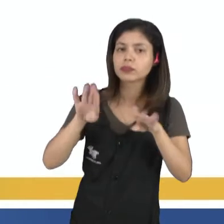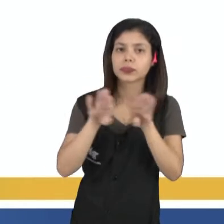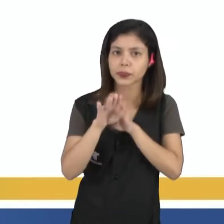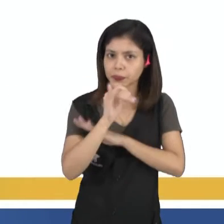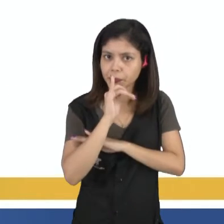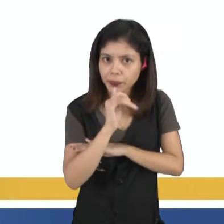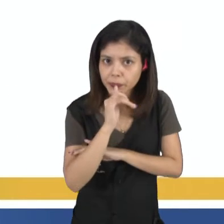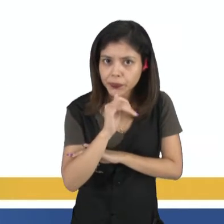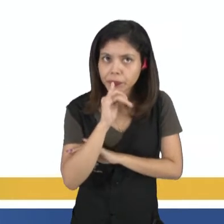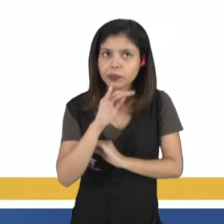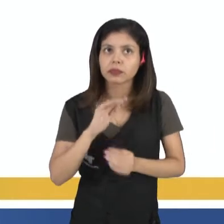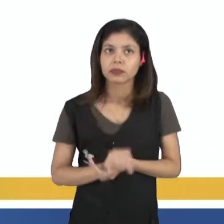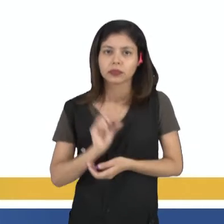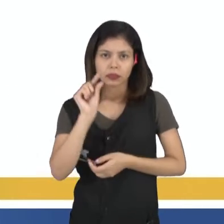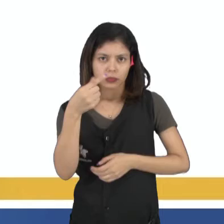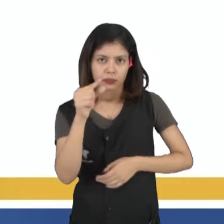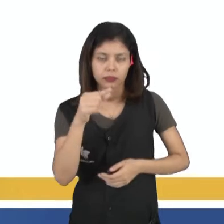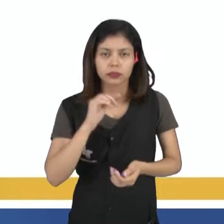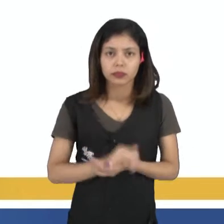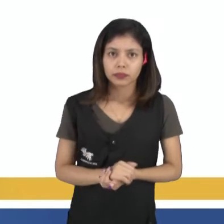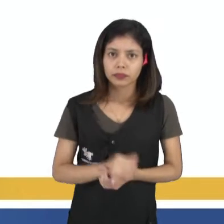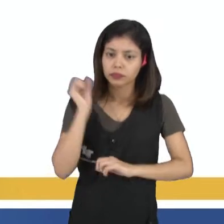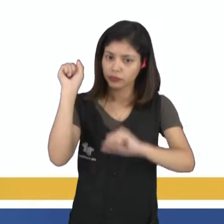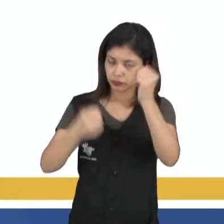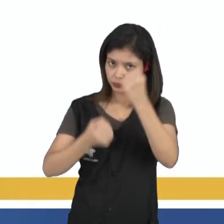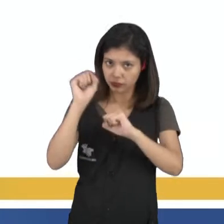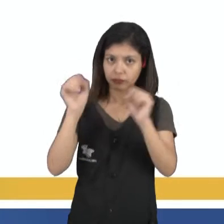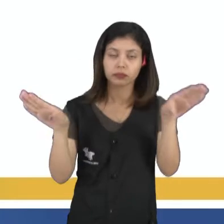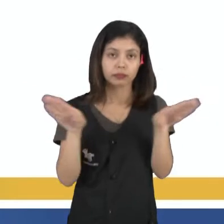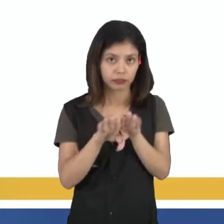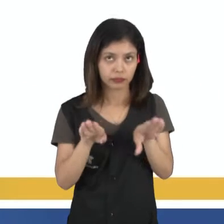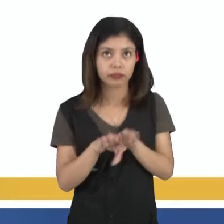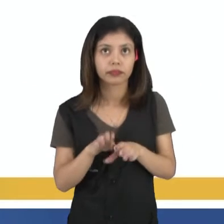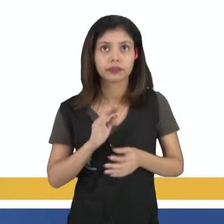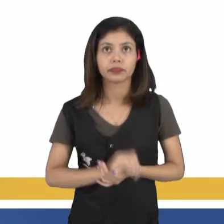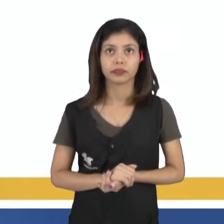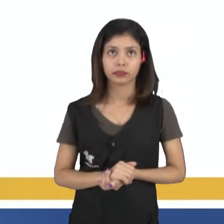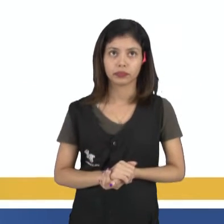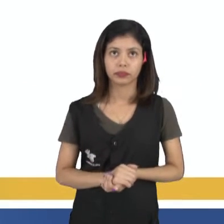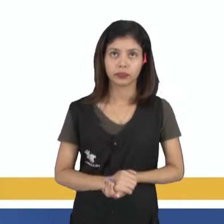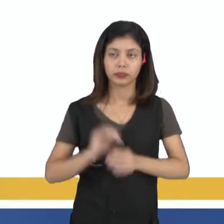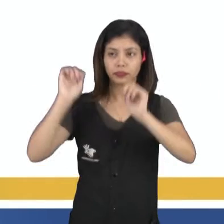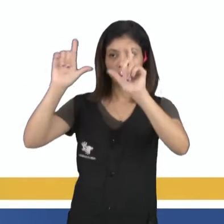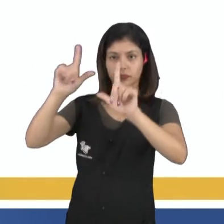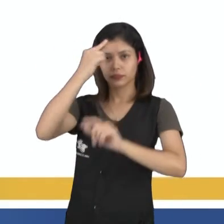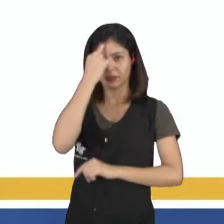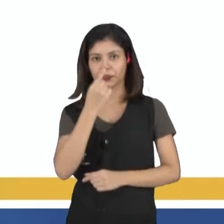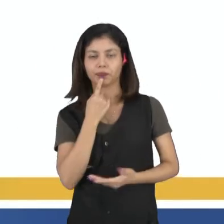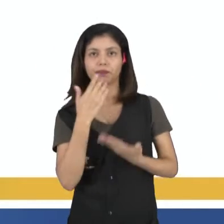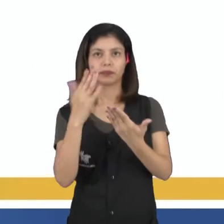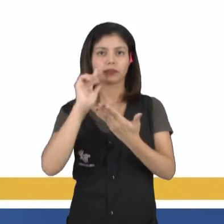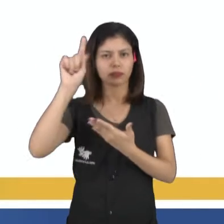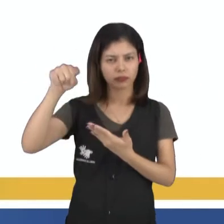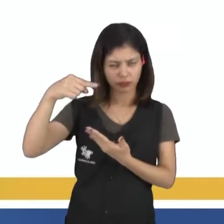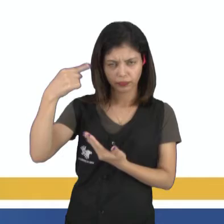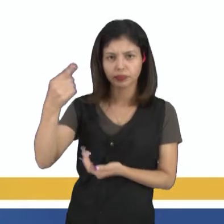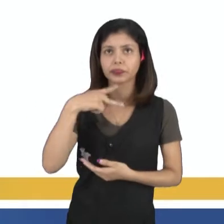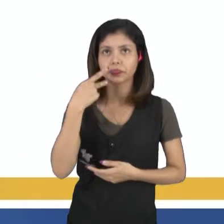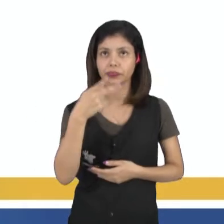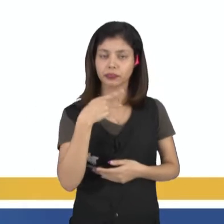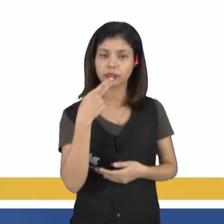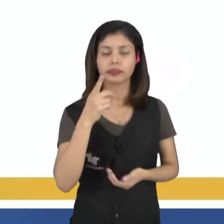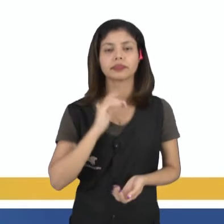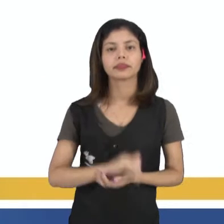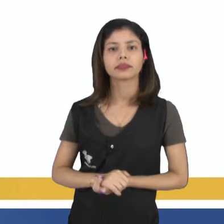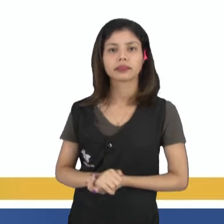econômicas e aí também a gente tem um pouco começo Então dessa industrialização também Aí a gente tem um quadrinho que vocês podem ver depois